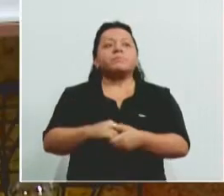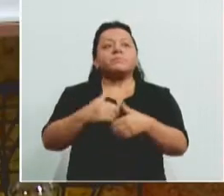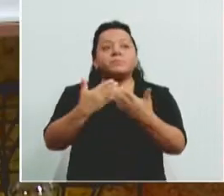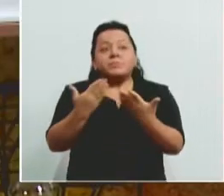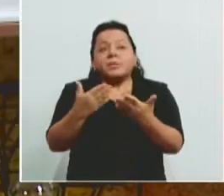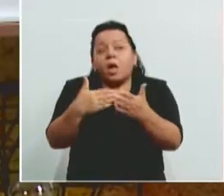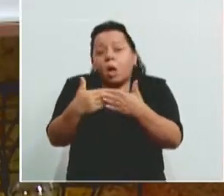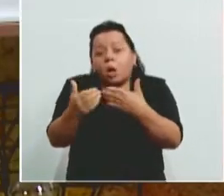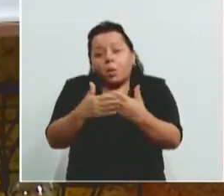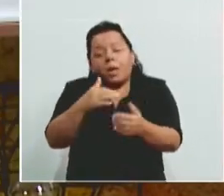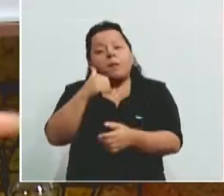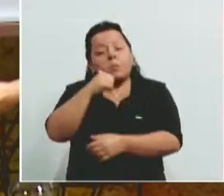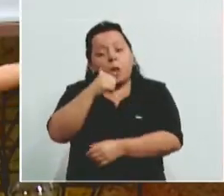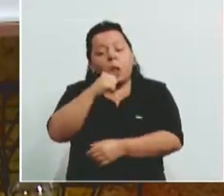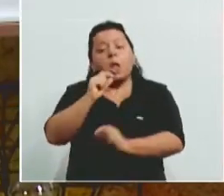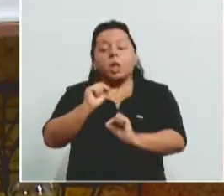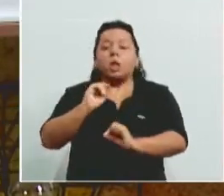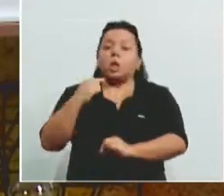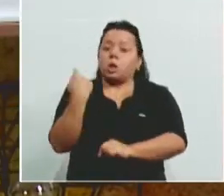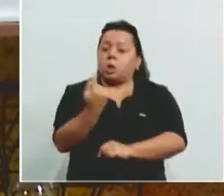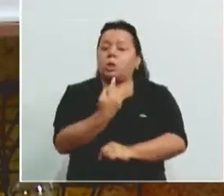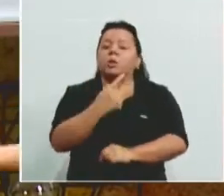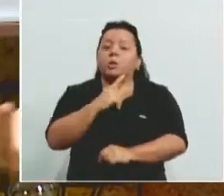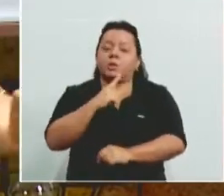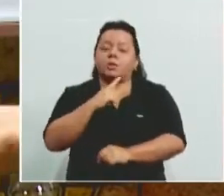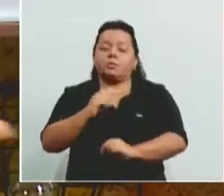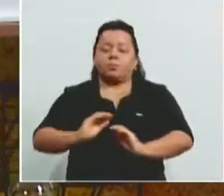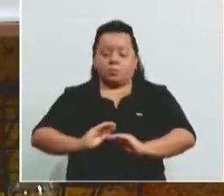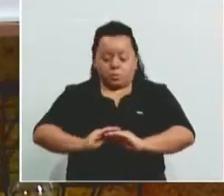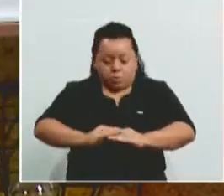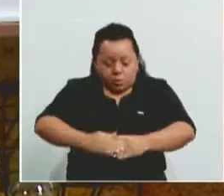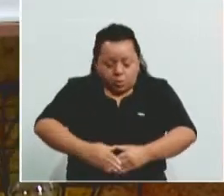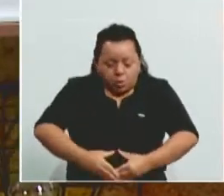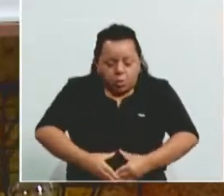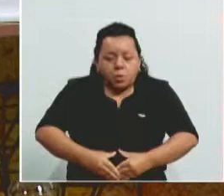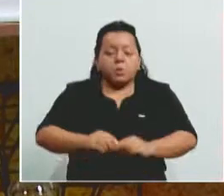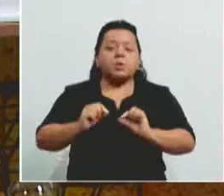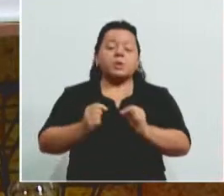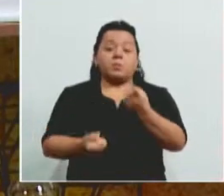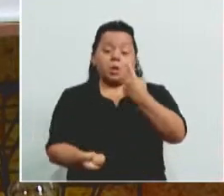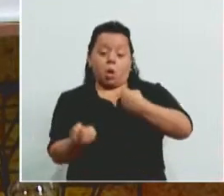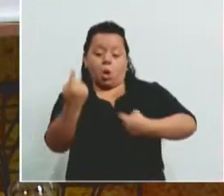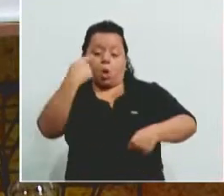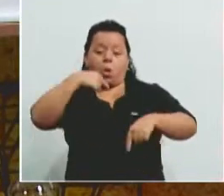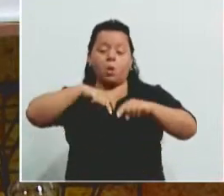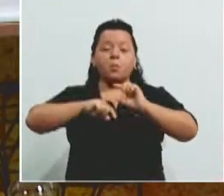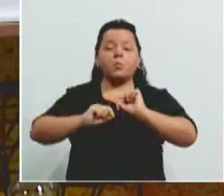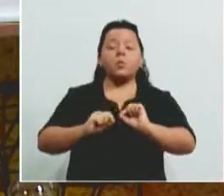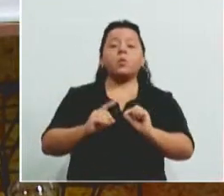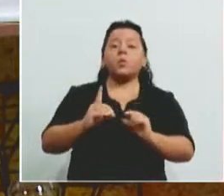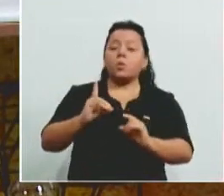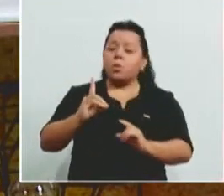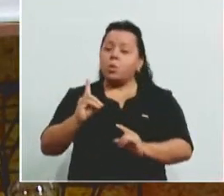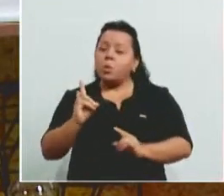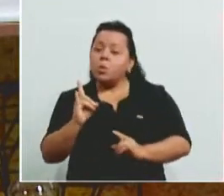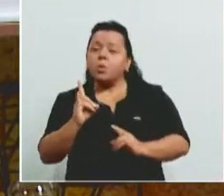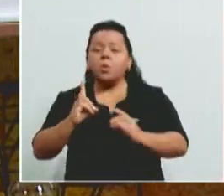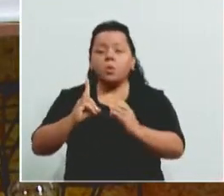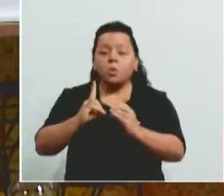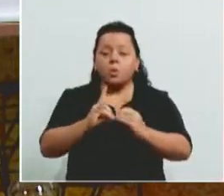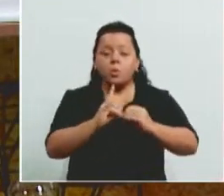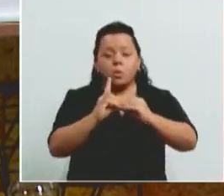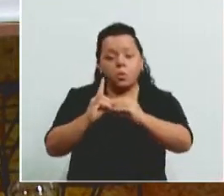temos útero, nós temos o estrogênio, então qualquer mulher é sujeita a